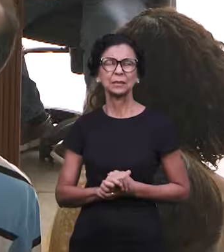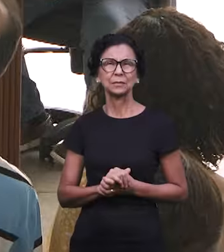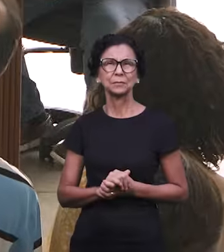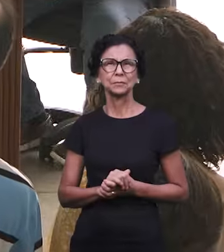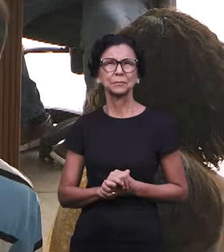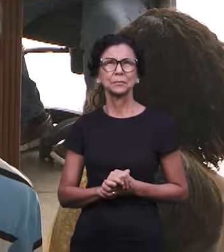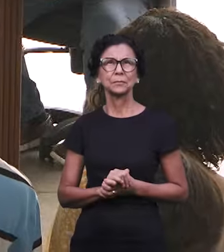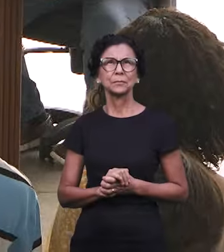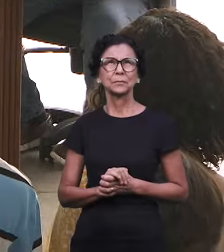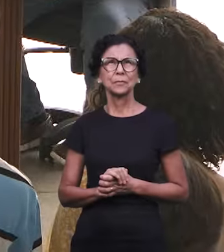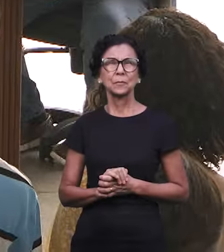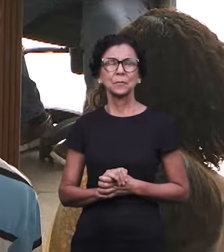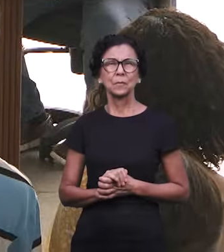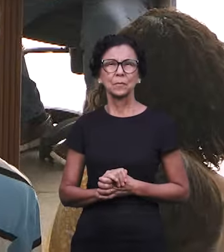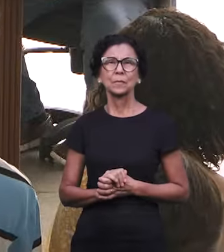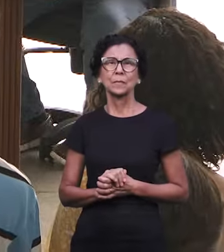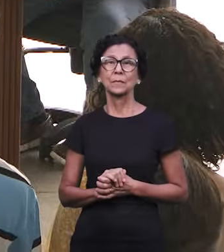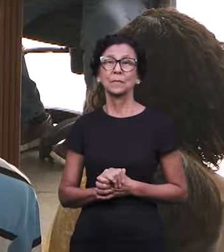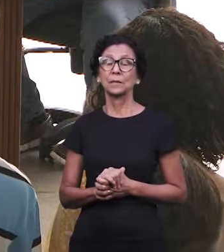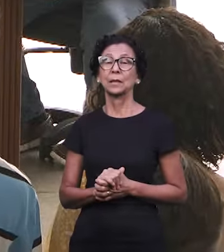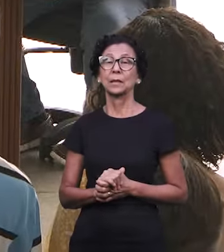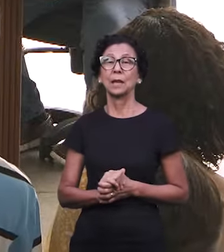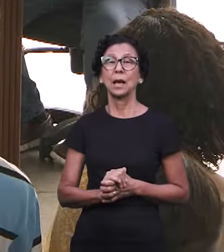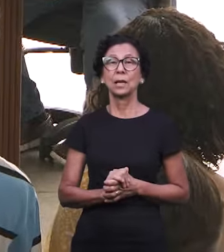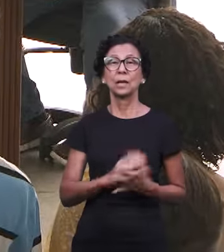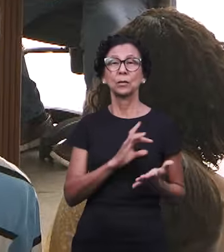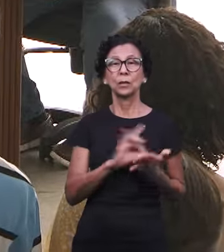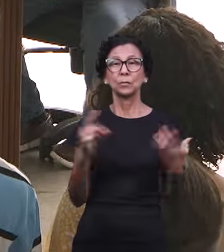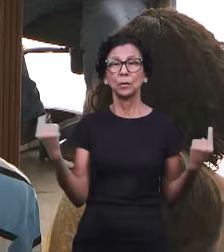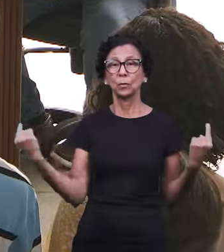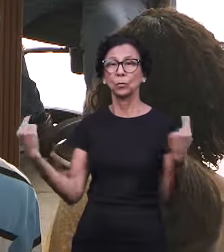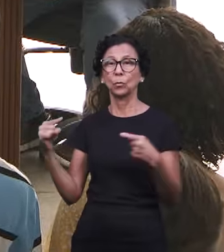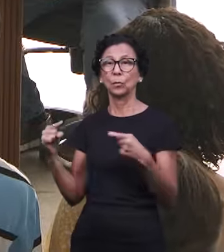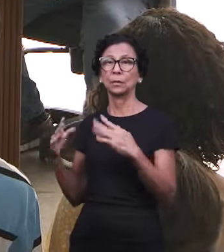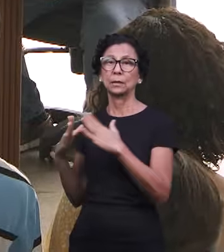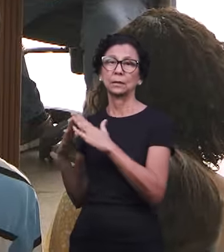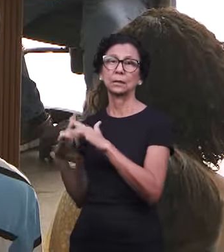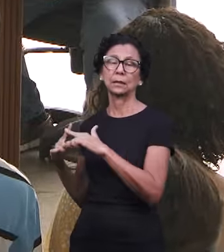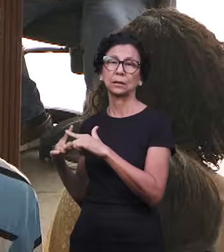contra aqueles que se levantavam contra a igreja.